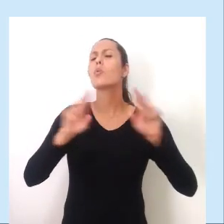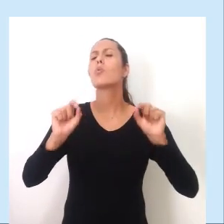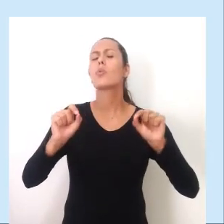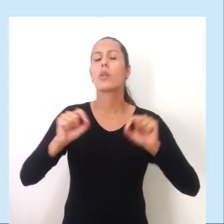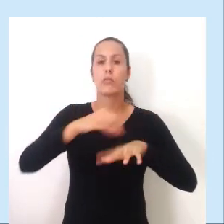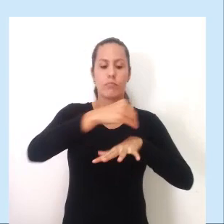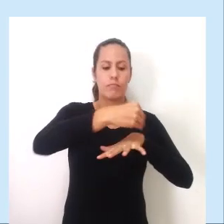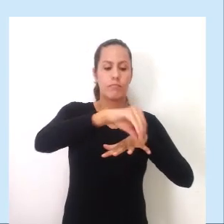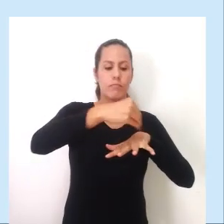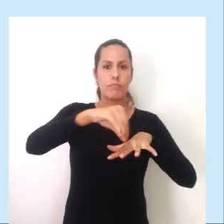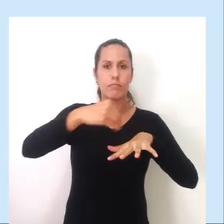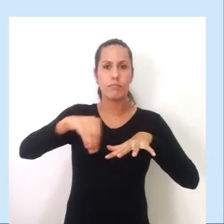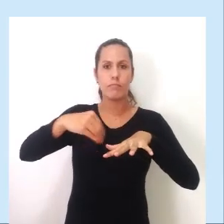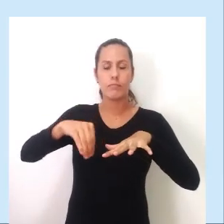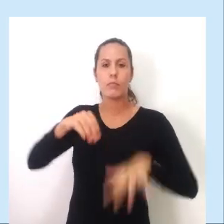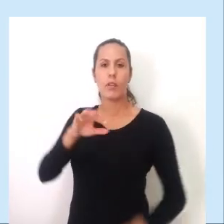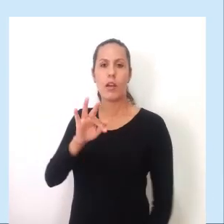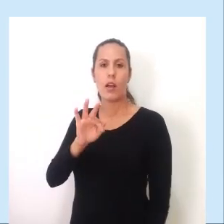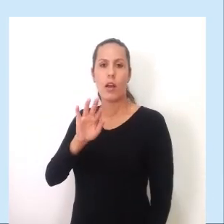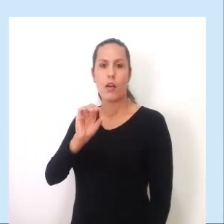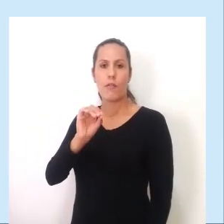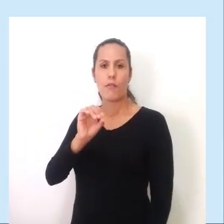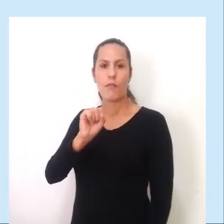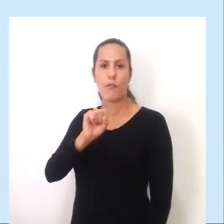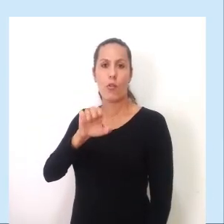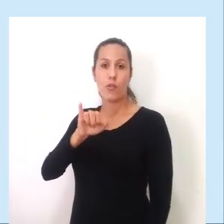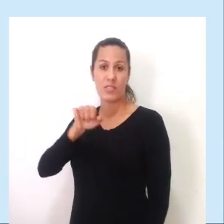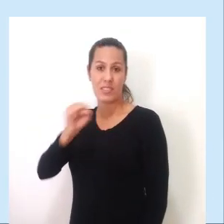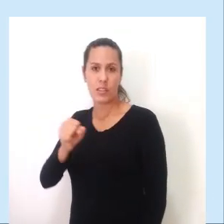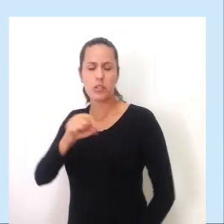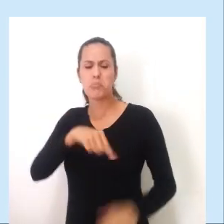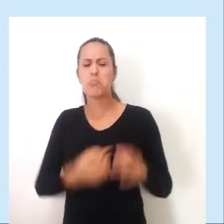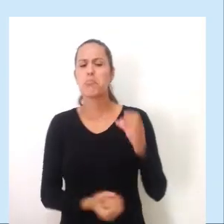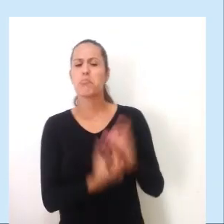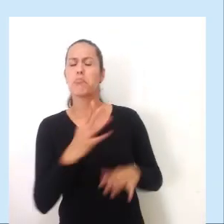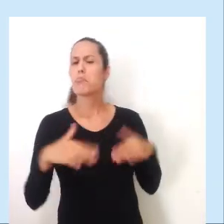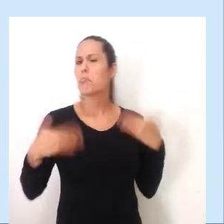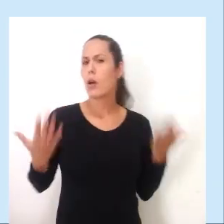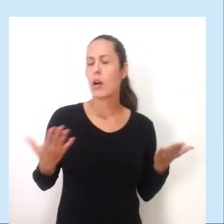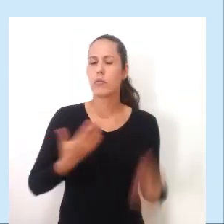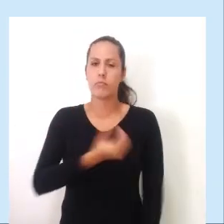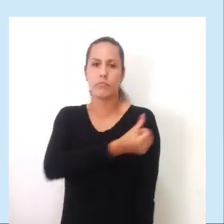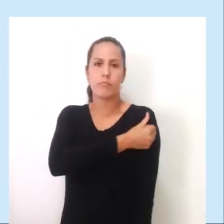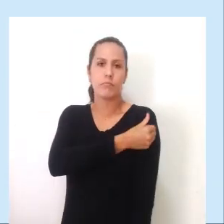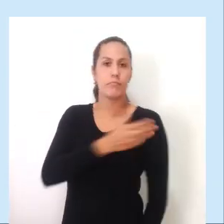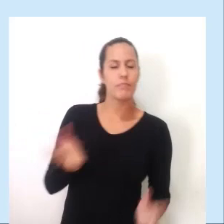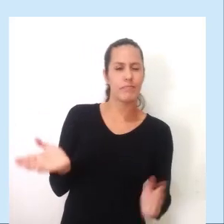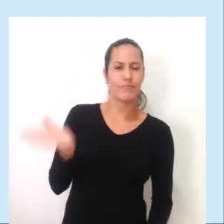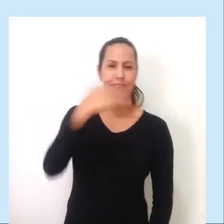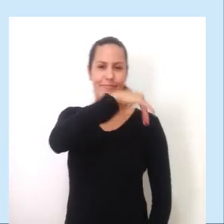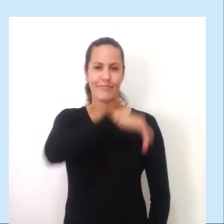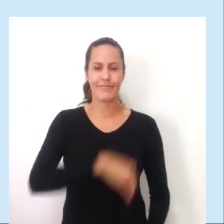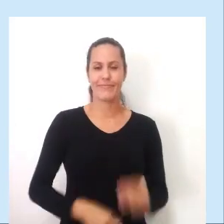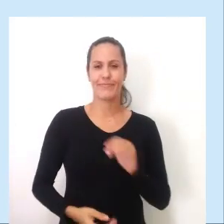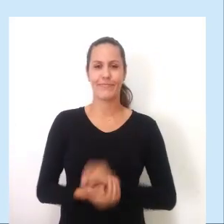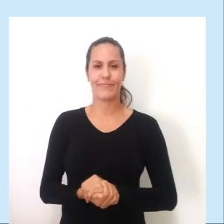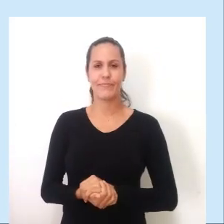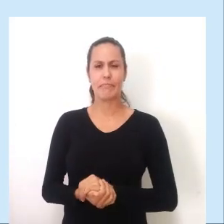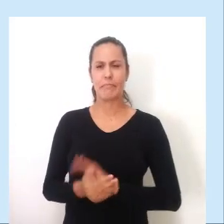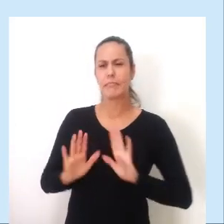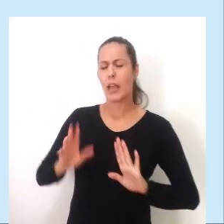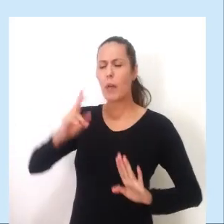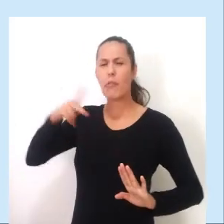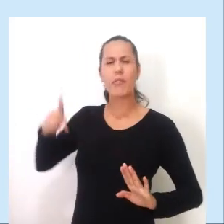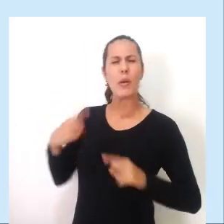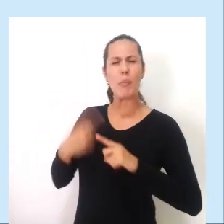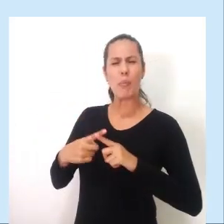os fósseis e qual é a sua origem para o 6º ano. Vamos lá?